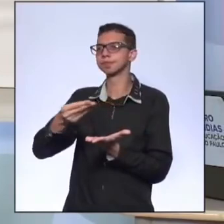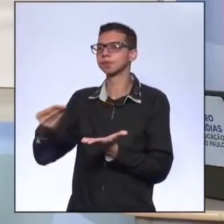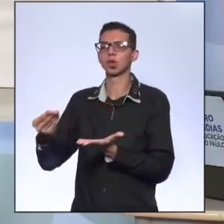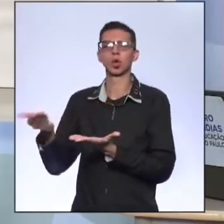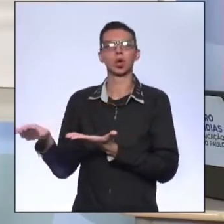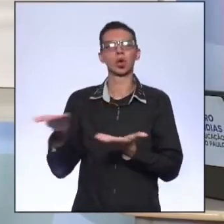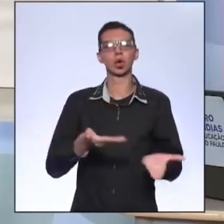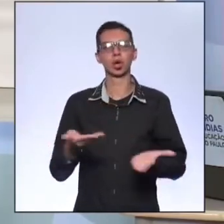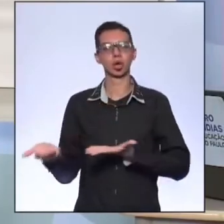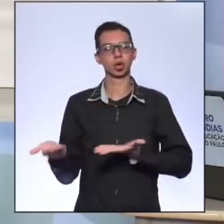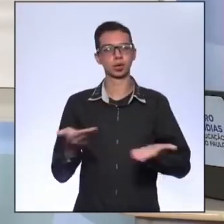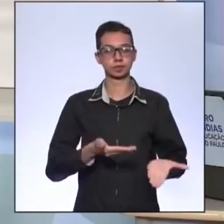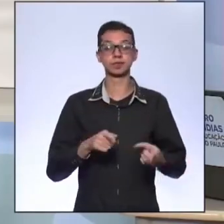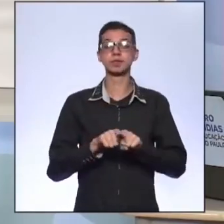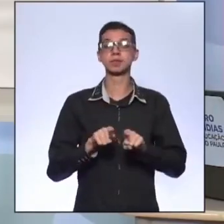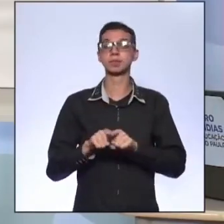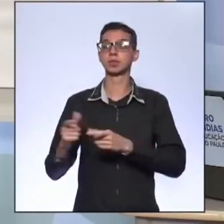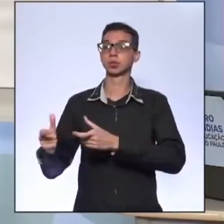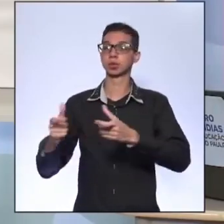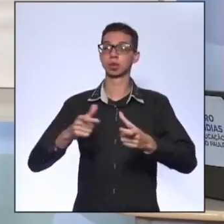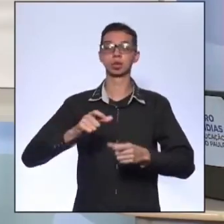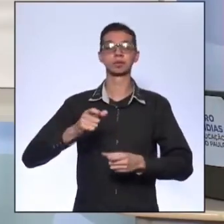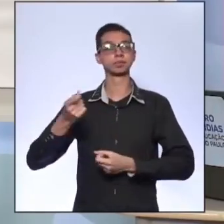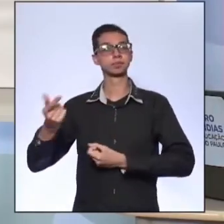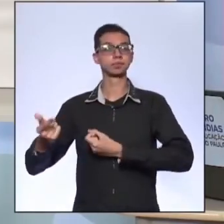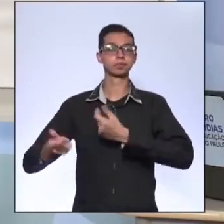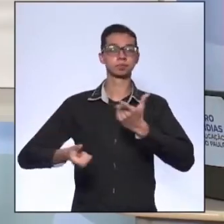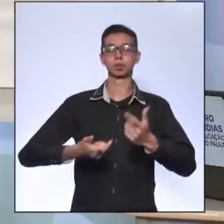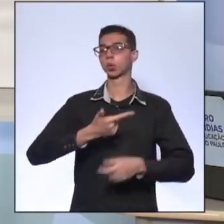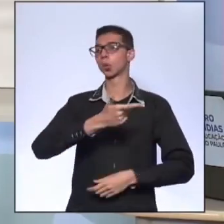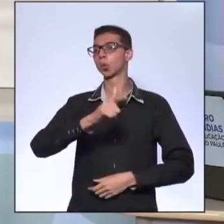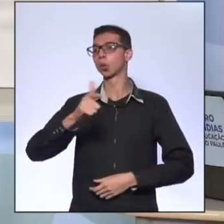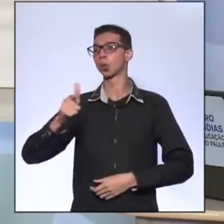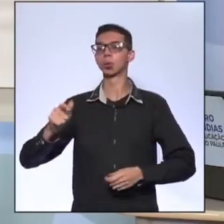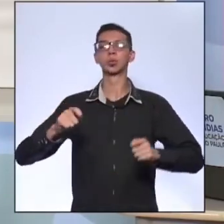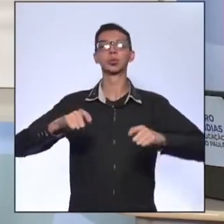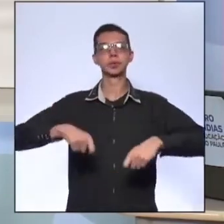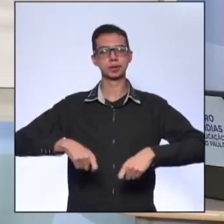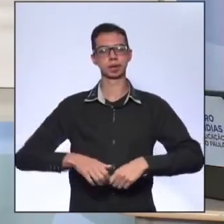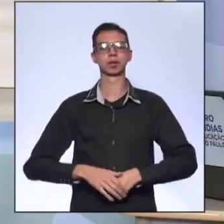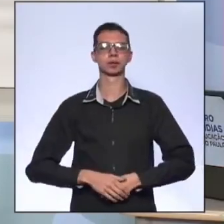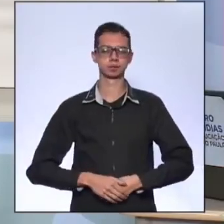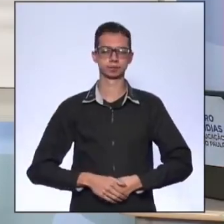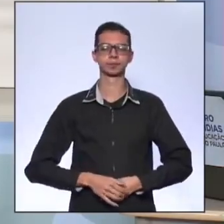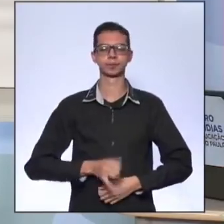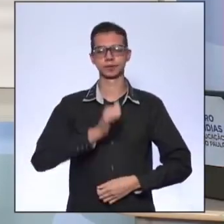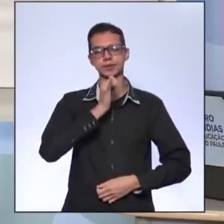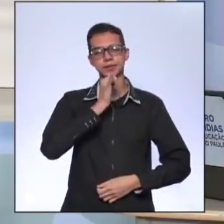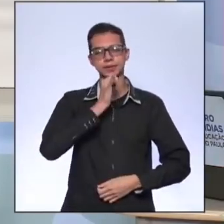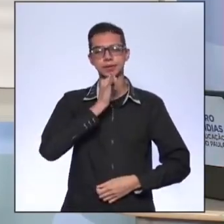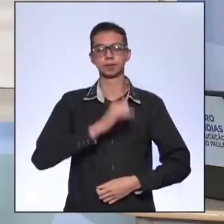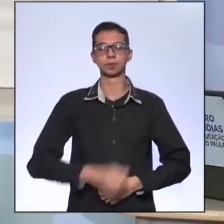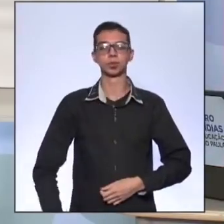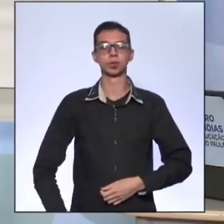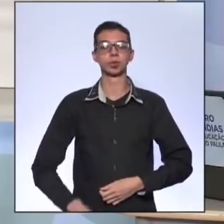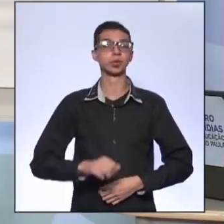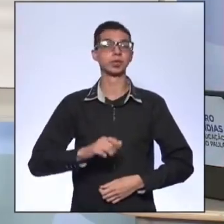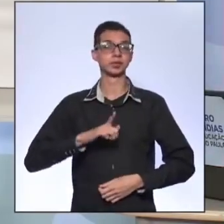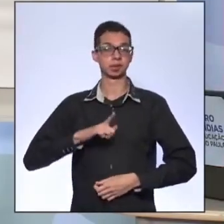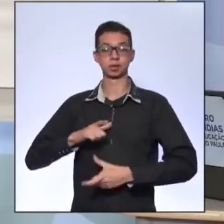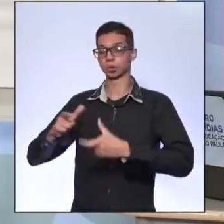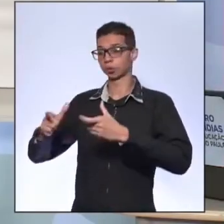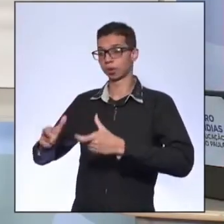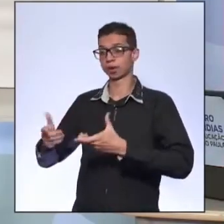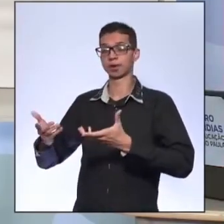coisa em outros ambientes expositivos. Então, de uma galeria para outra, né, se tinha esse intercâmbio, essa troca de